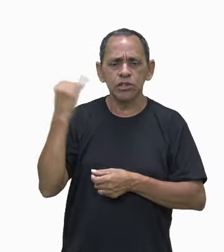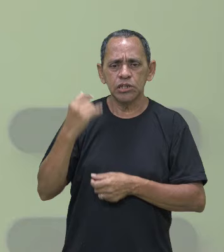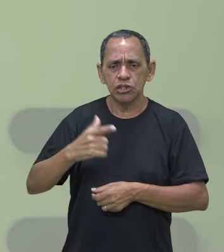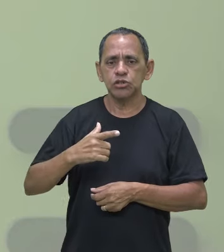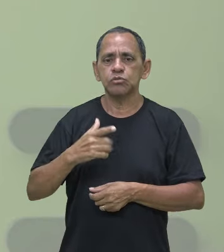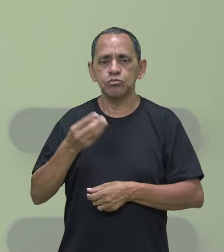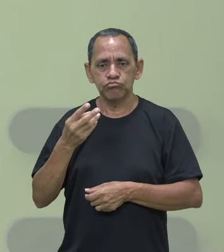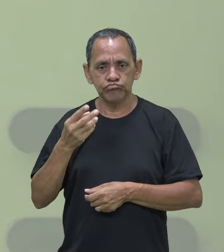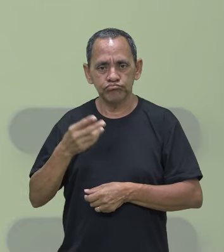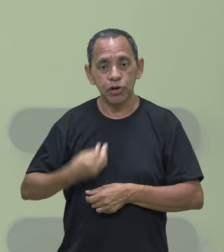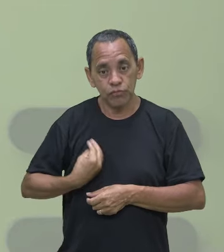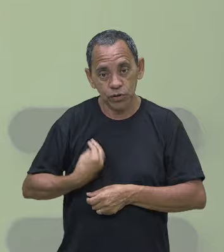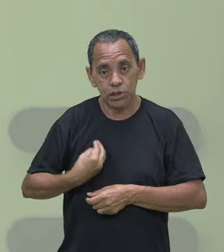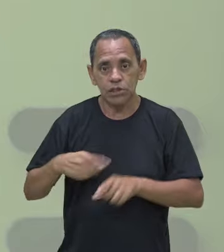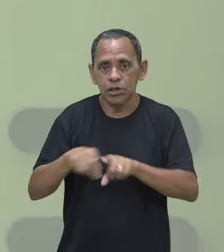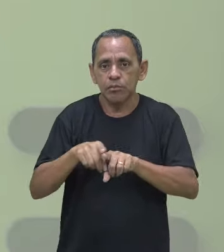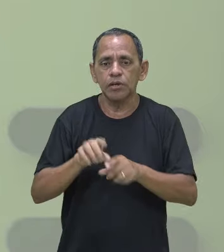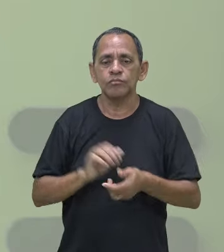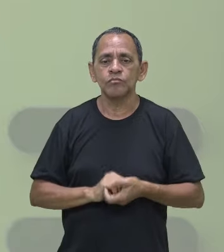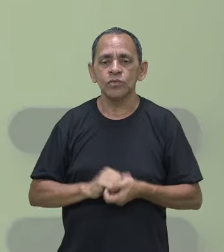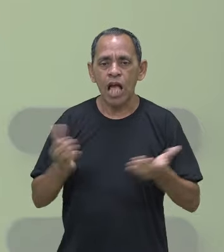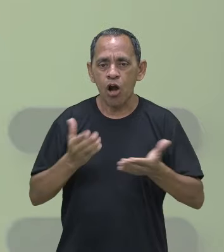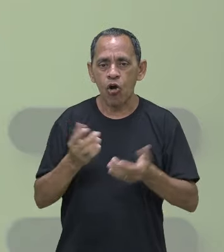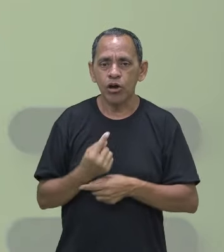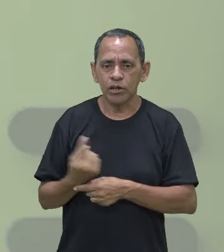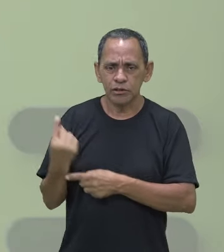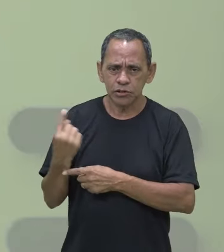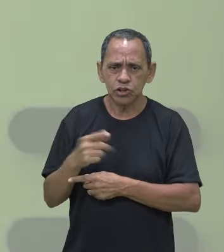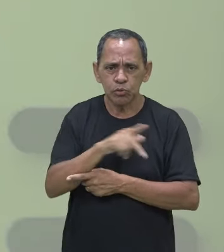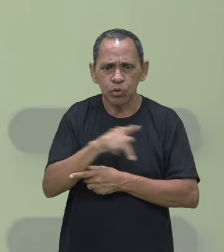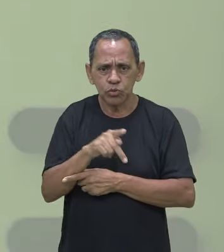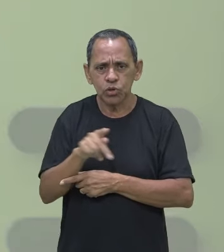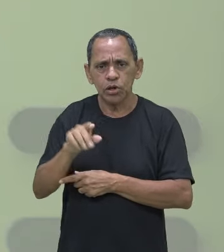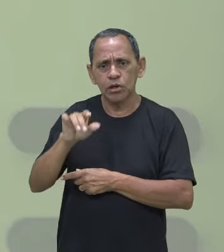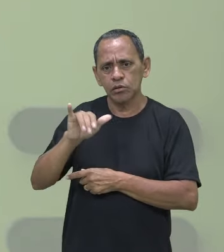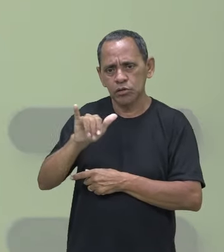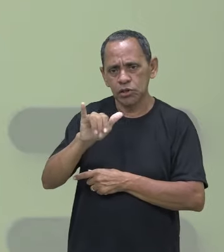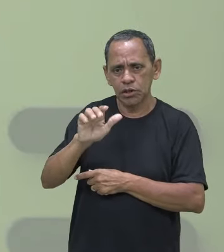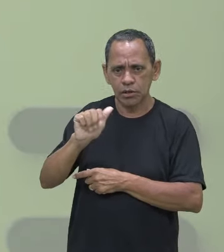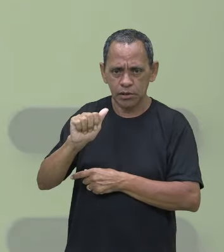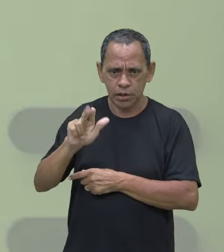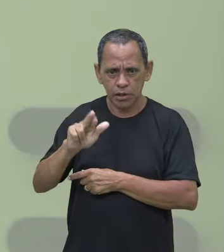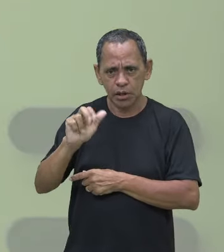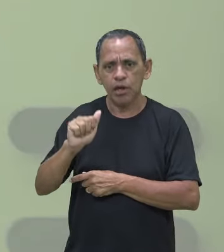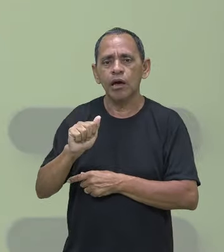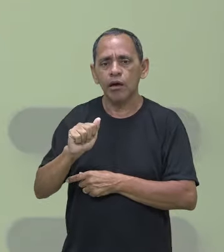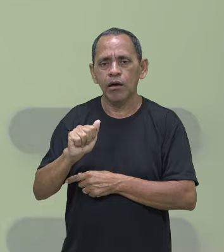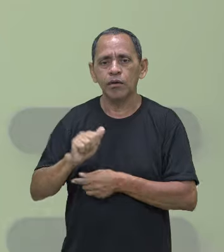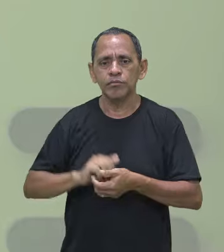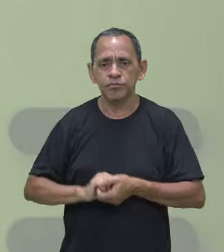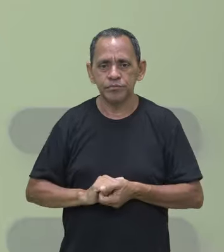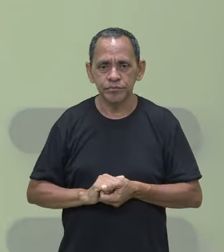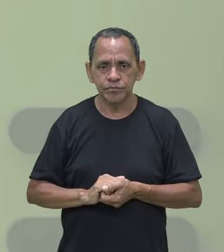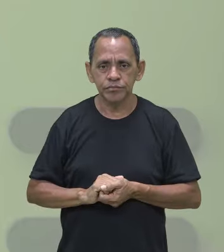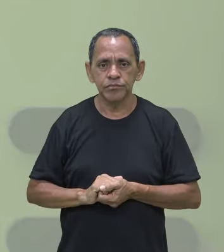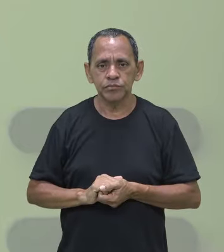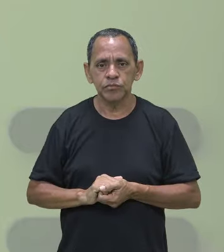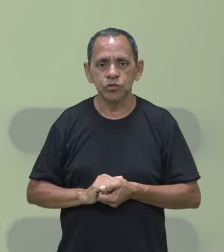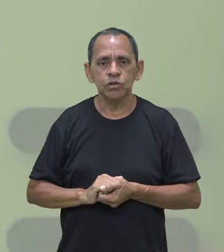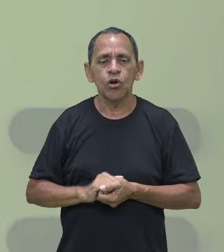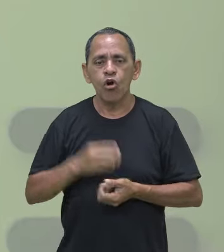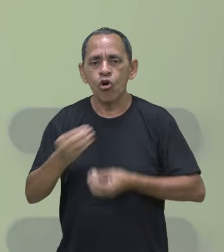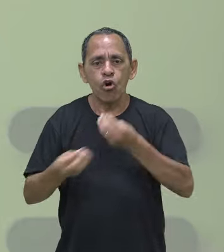nós vamos ter aí com a professora Yara uma explicação muito, né, bacana sobre as reações